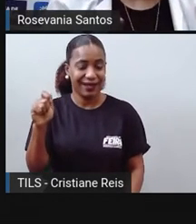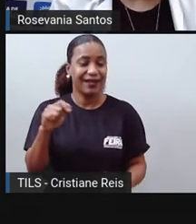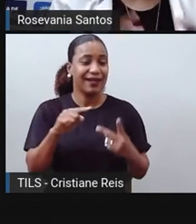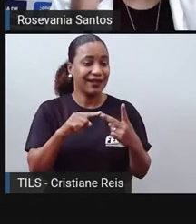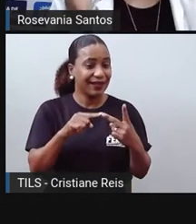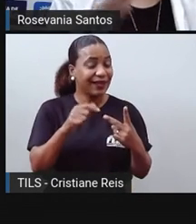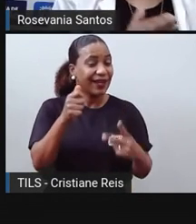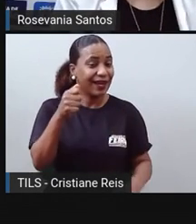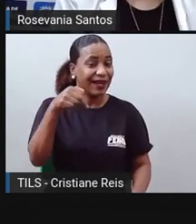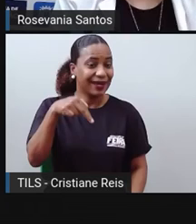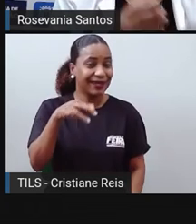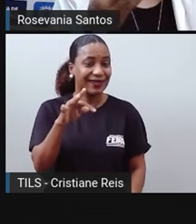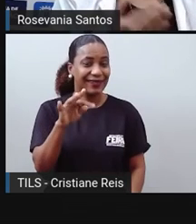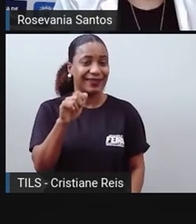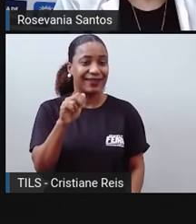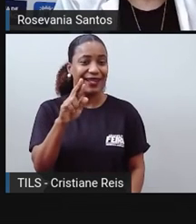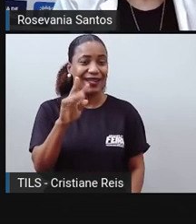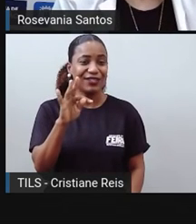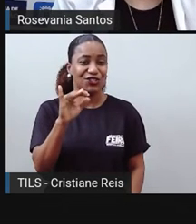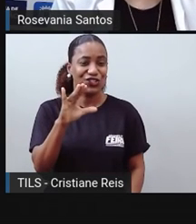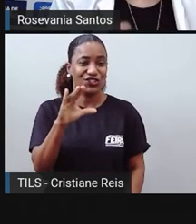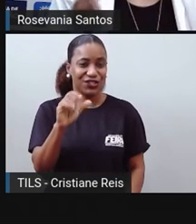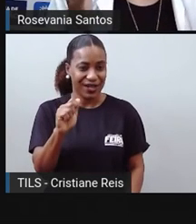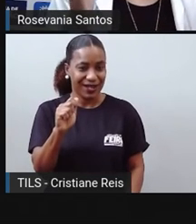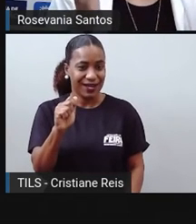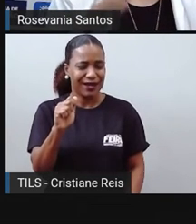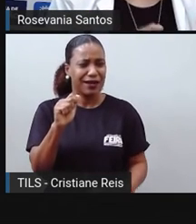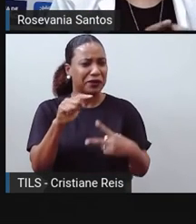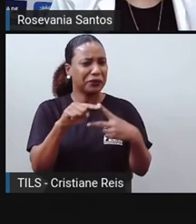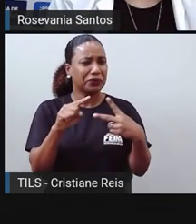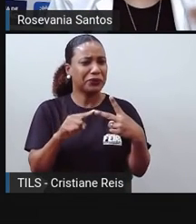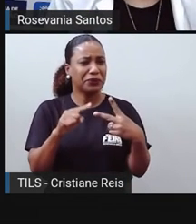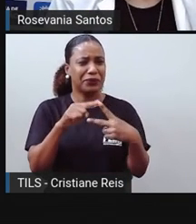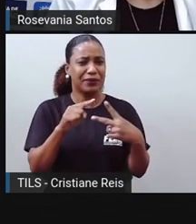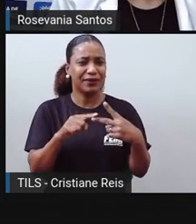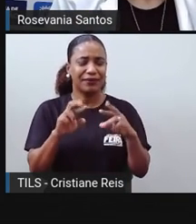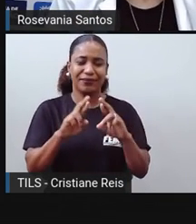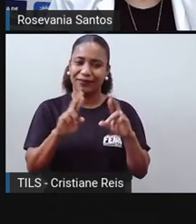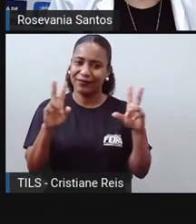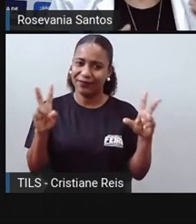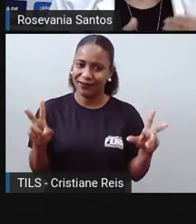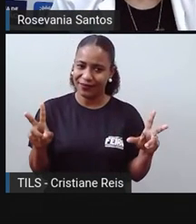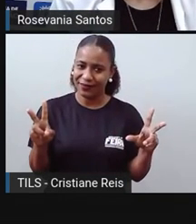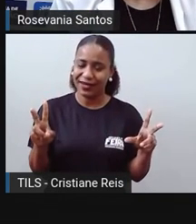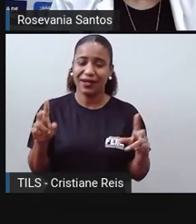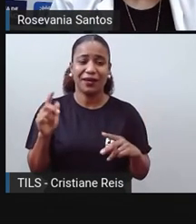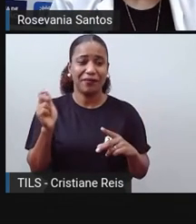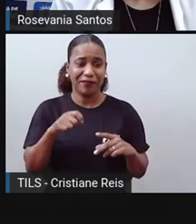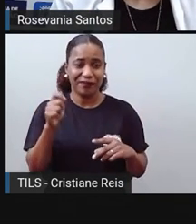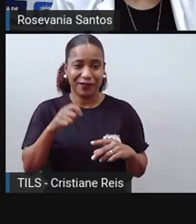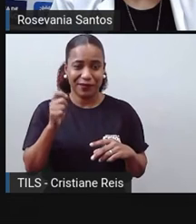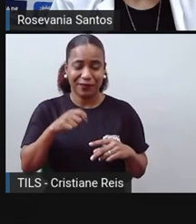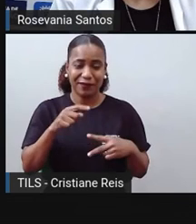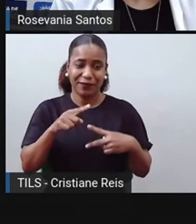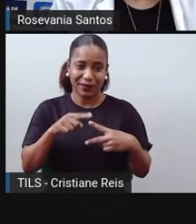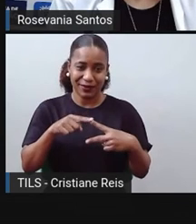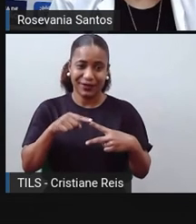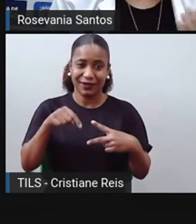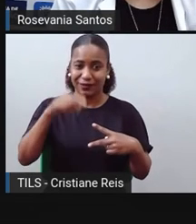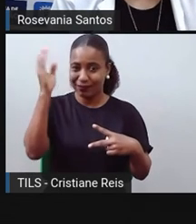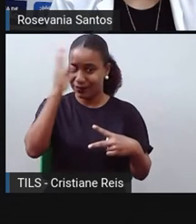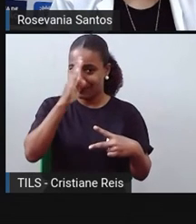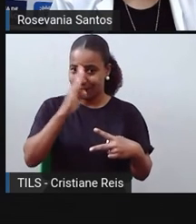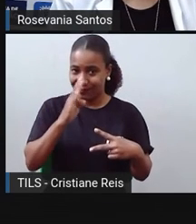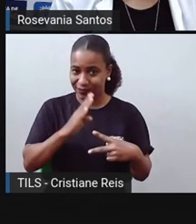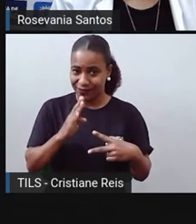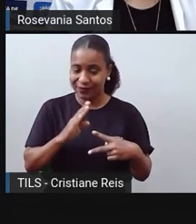né, atualmente, no mundo, inclusive no Brasil, a gente chama tanto o continente, né, bora dizer assim, o